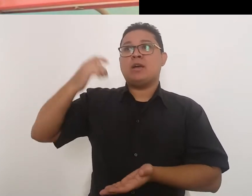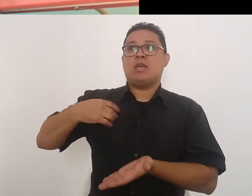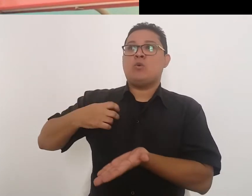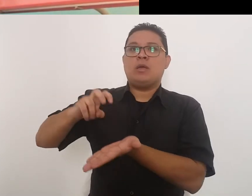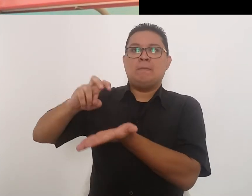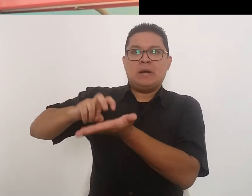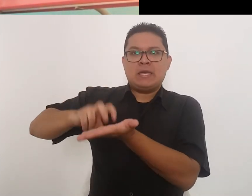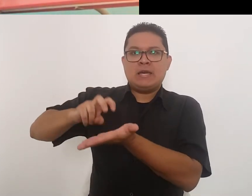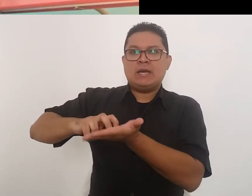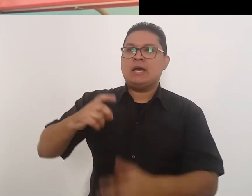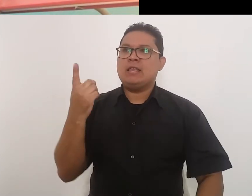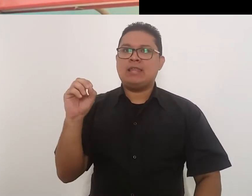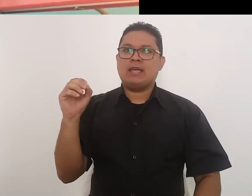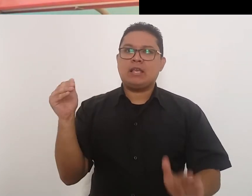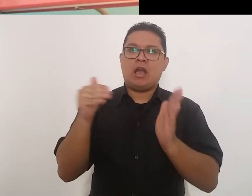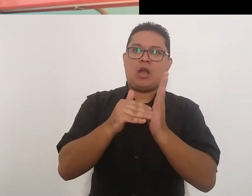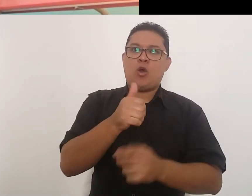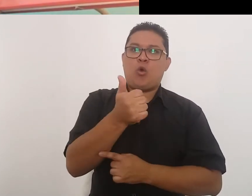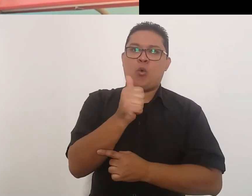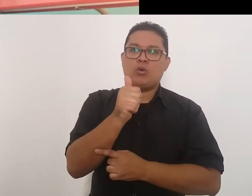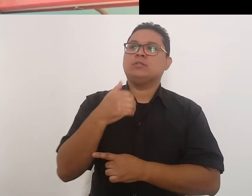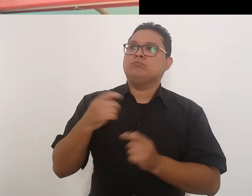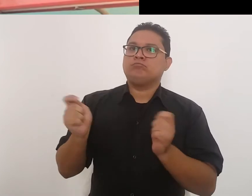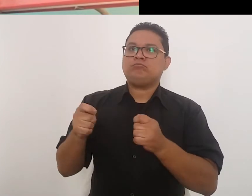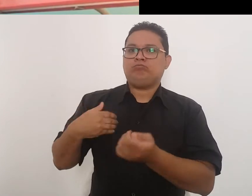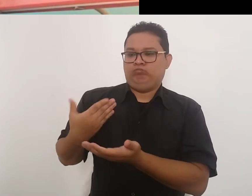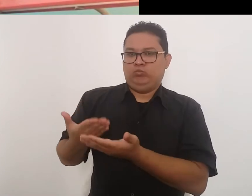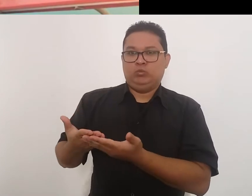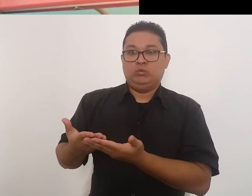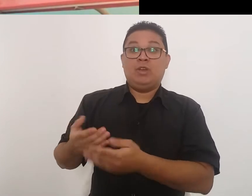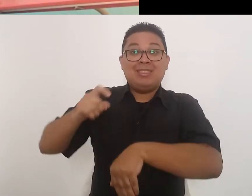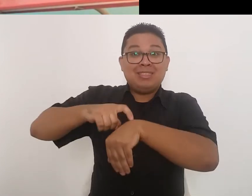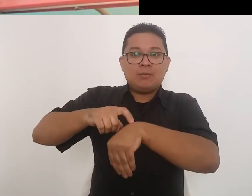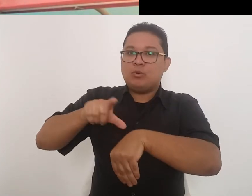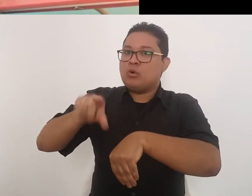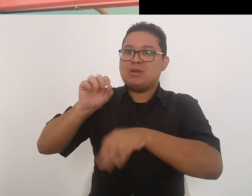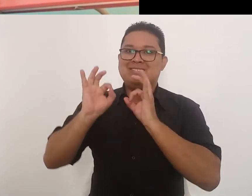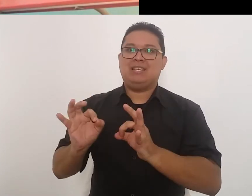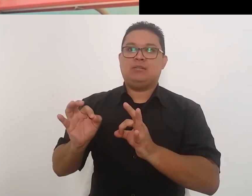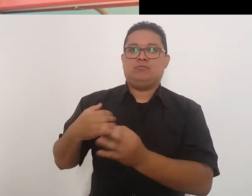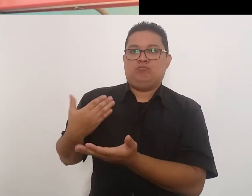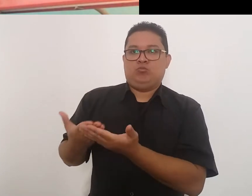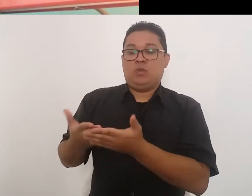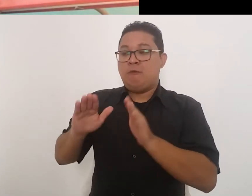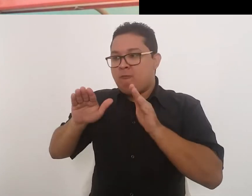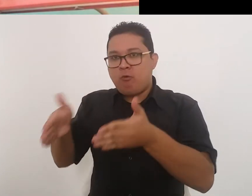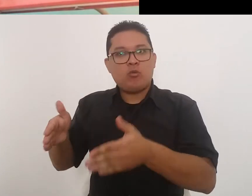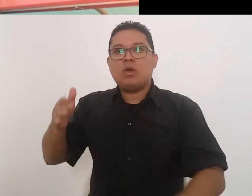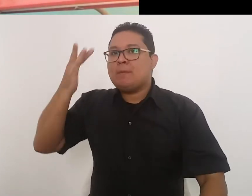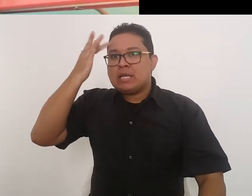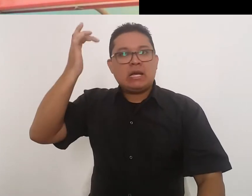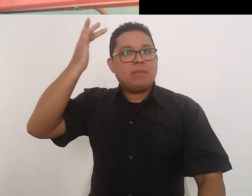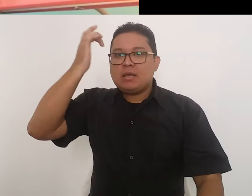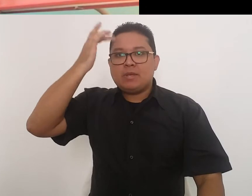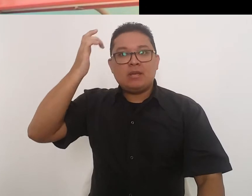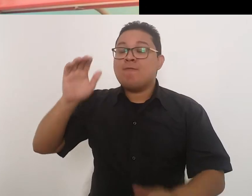sua agenda. Das 10 às 11 é o seu horário de estudo, tá? É à tarde, é à noite,